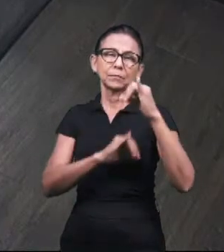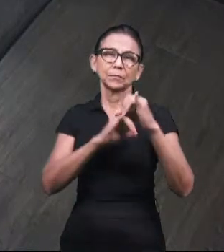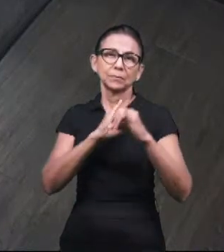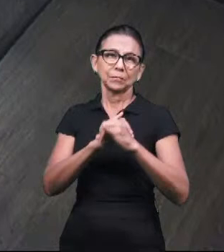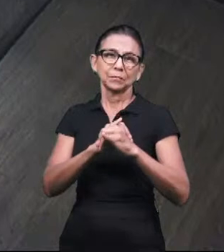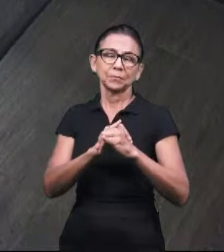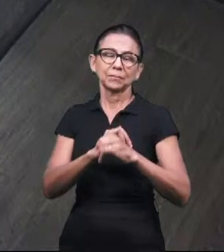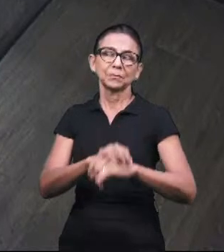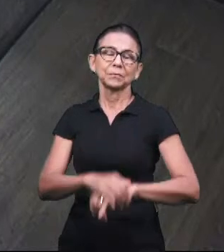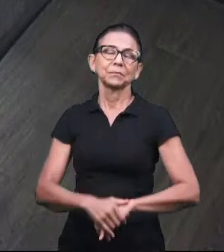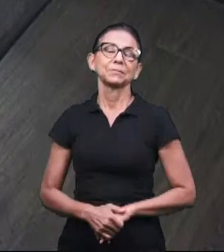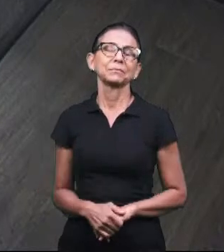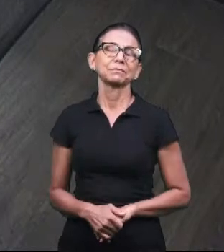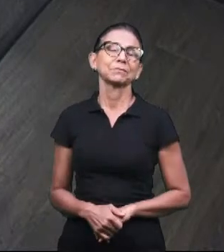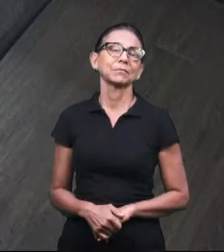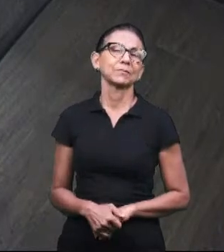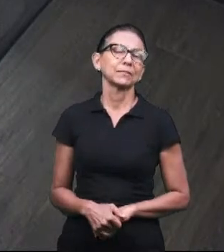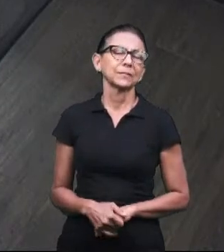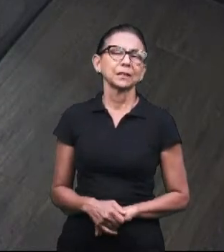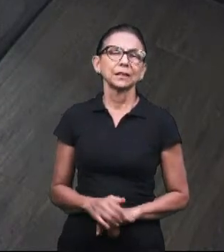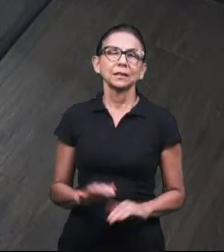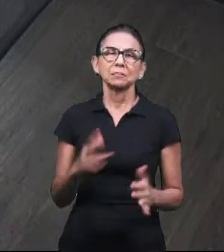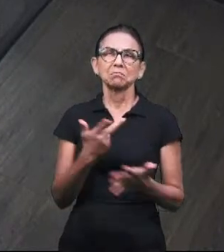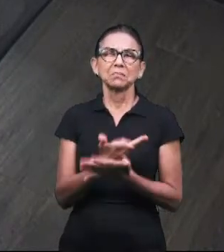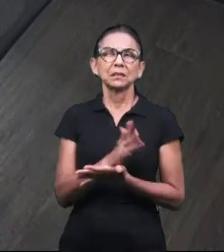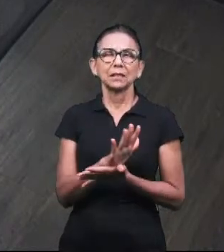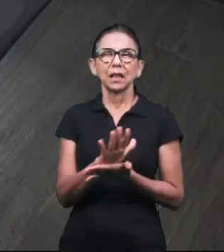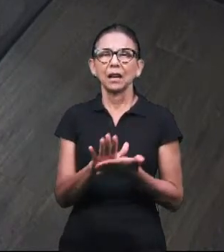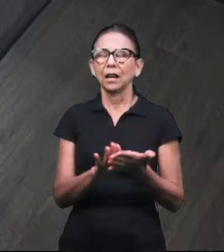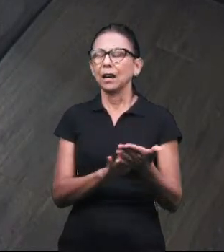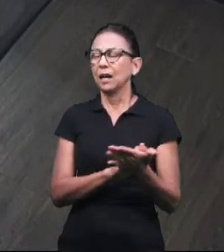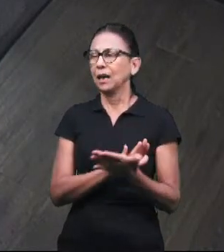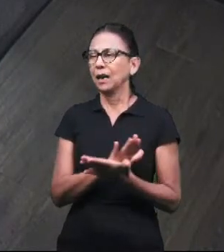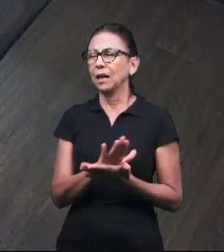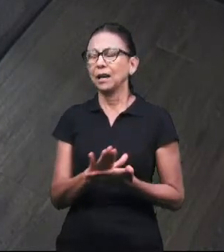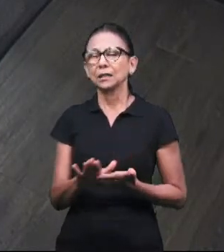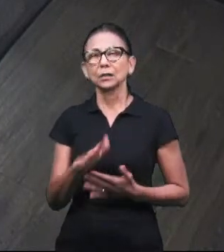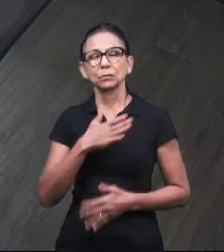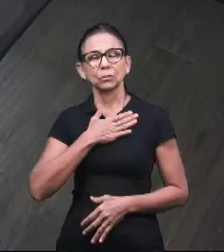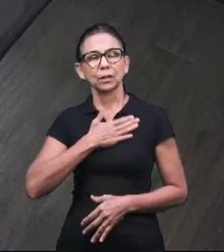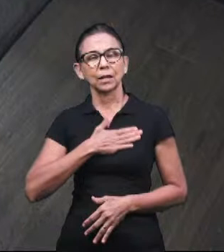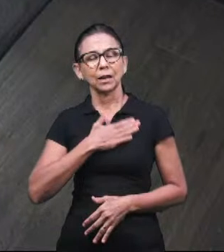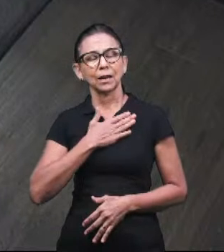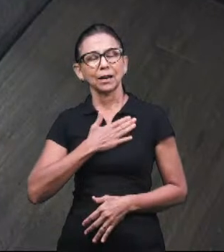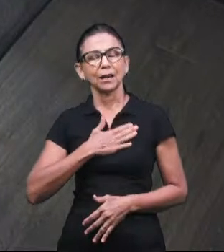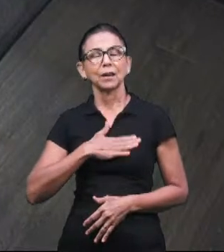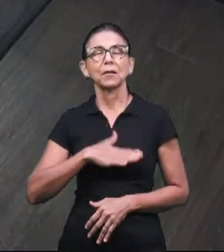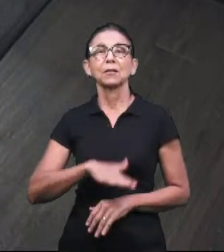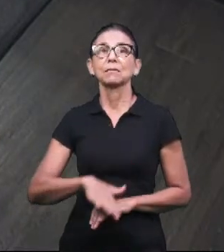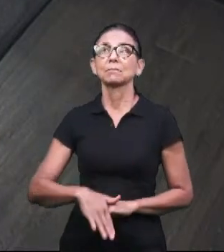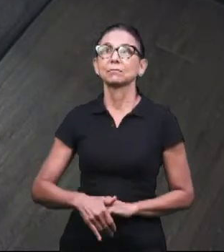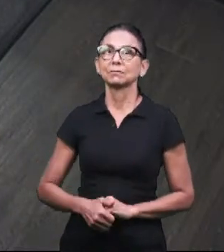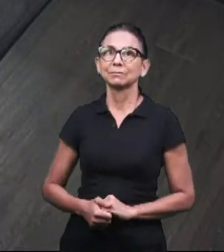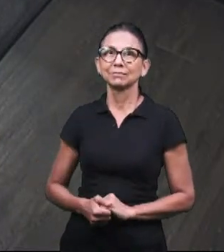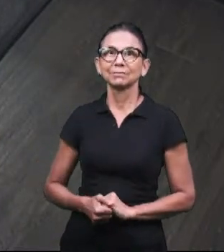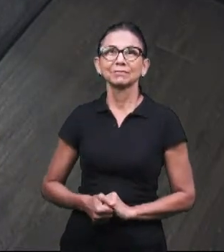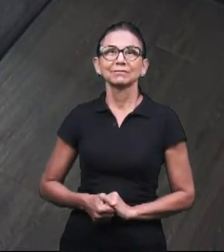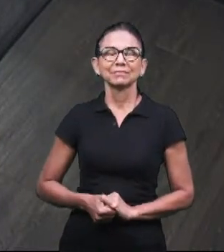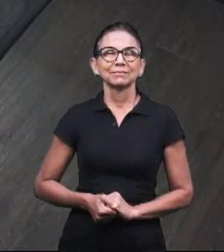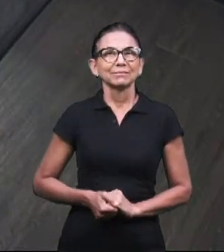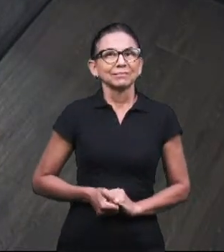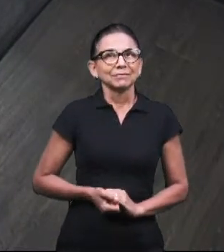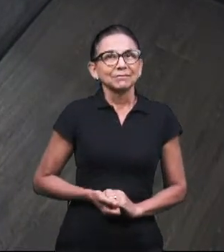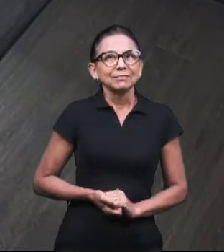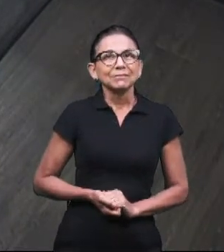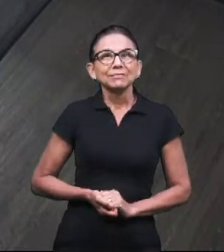mil pessoas sem nenhum transtorno, uma coisa maravilhosa, né? Essa experiência, estava o céu aberto,